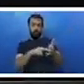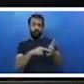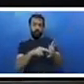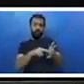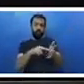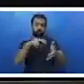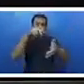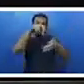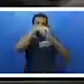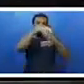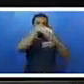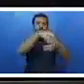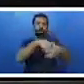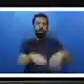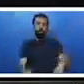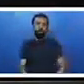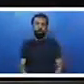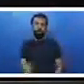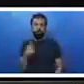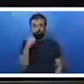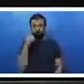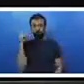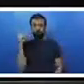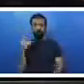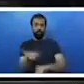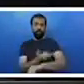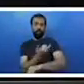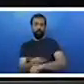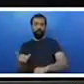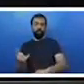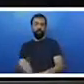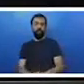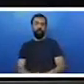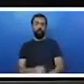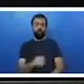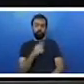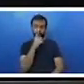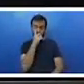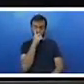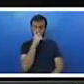alcançar um ponto mais alto. Então, isso daqui é uma das técnicas do parkour.